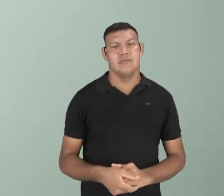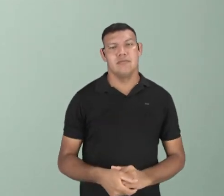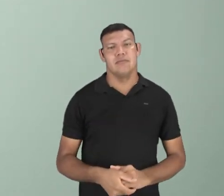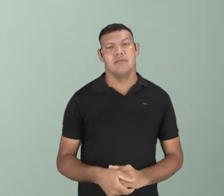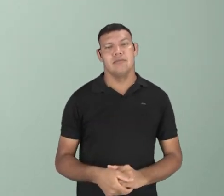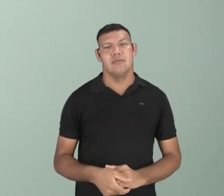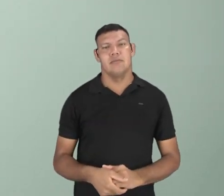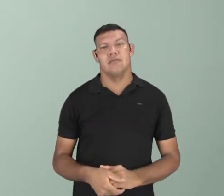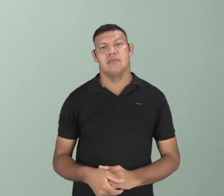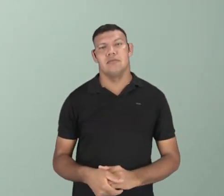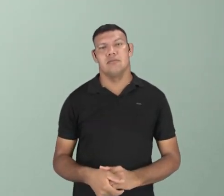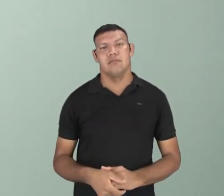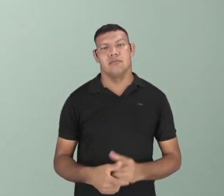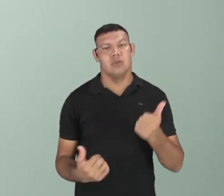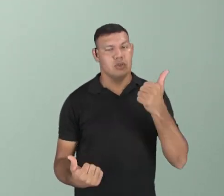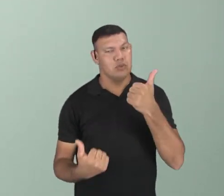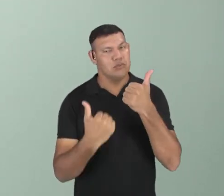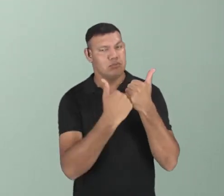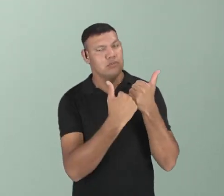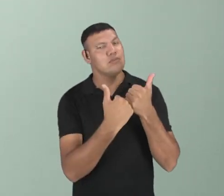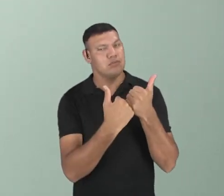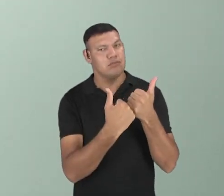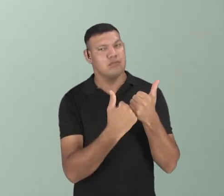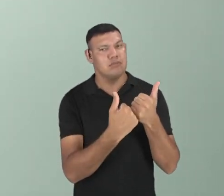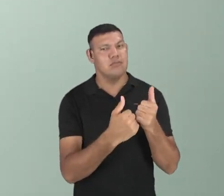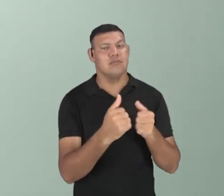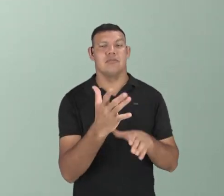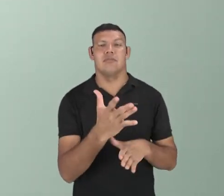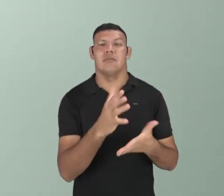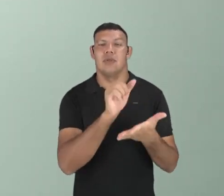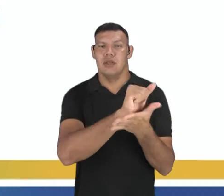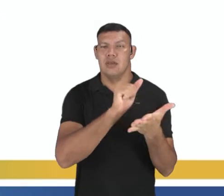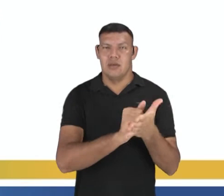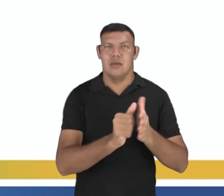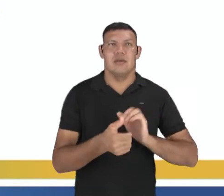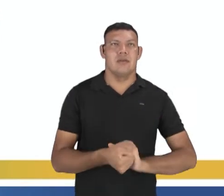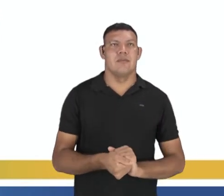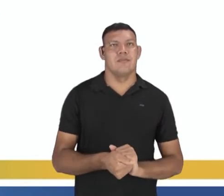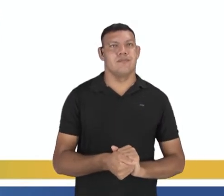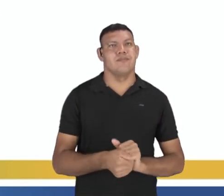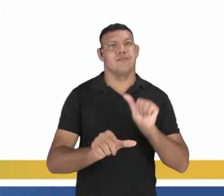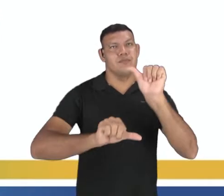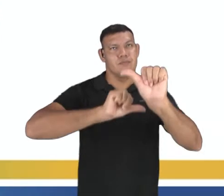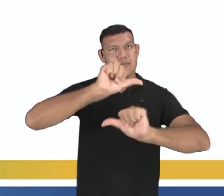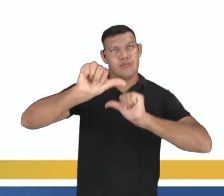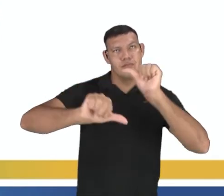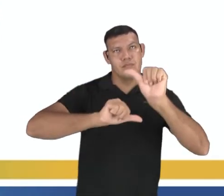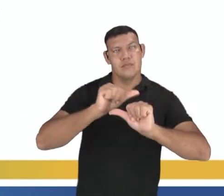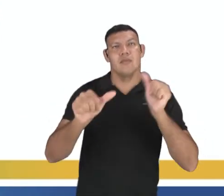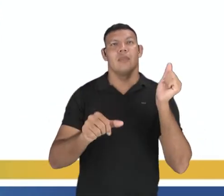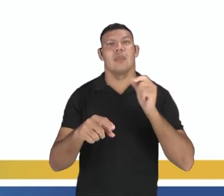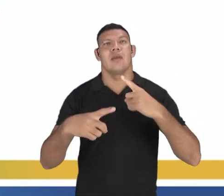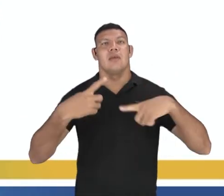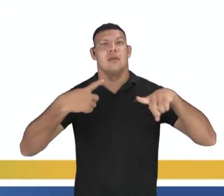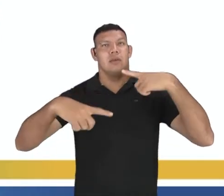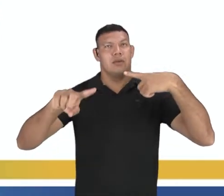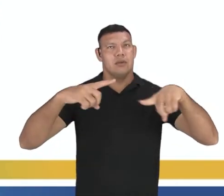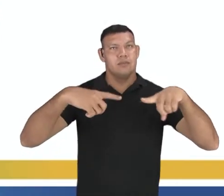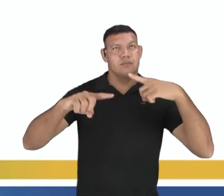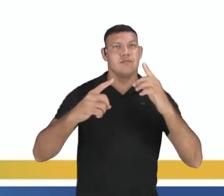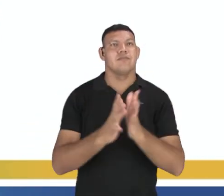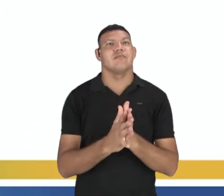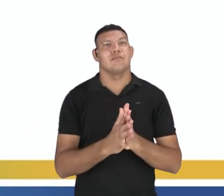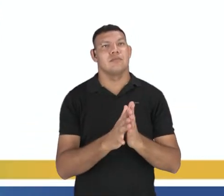apenas com um suporte de gravação e as mudanças na mediação da música provocadas pela